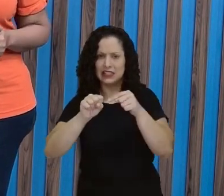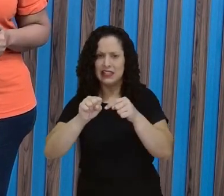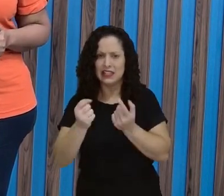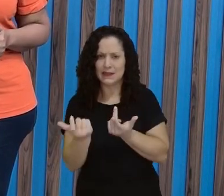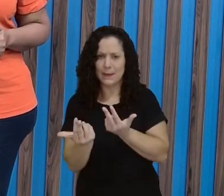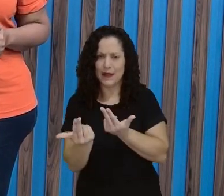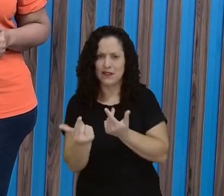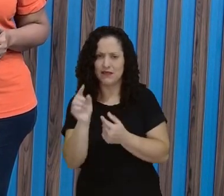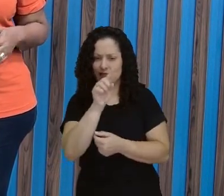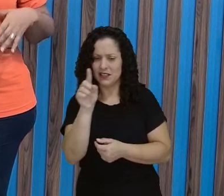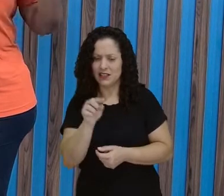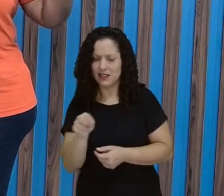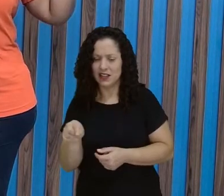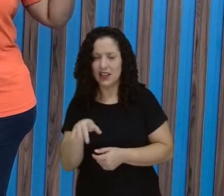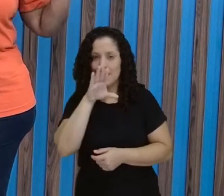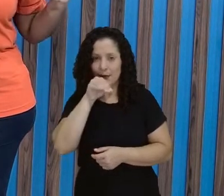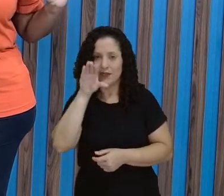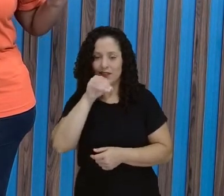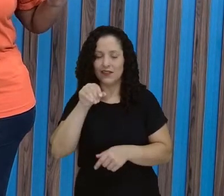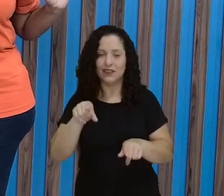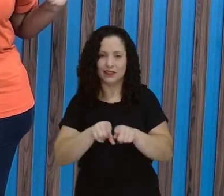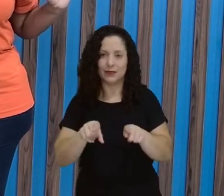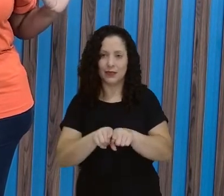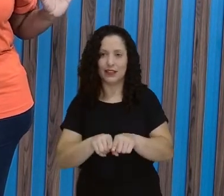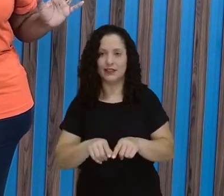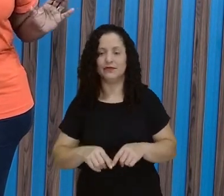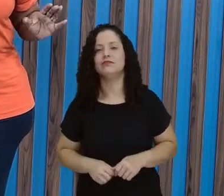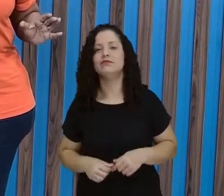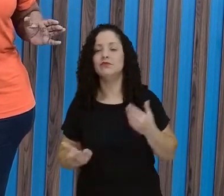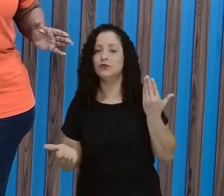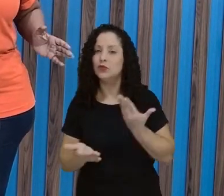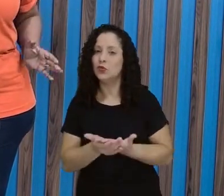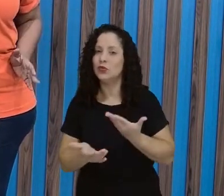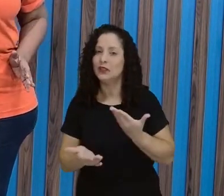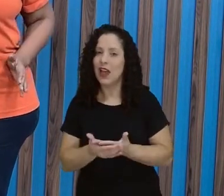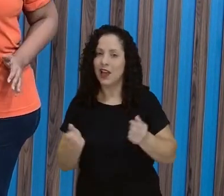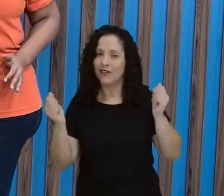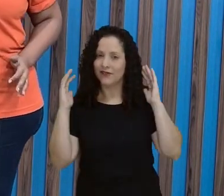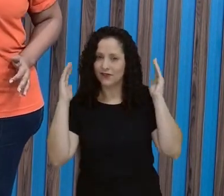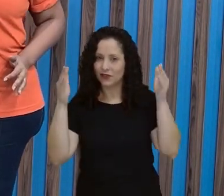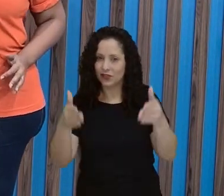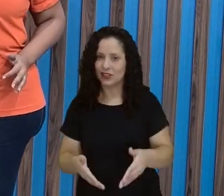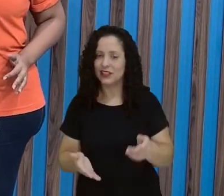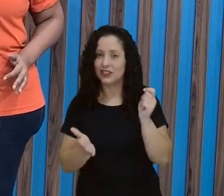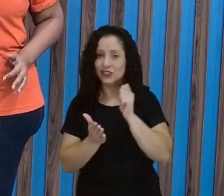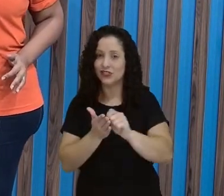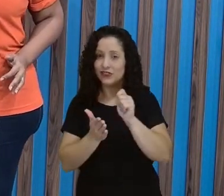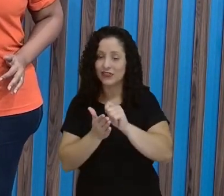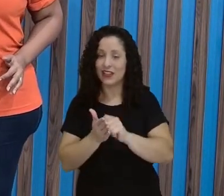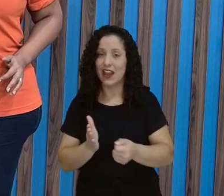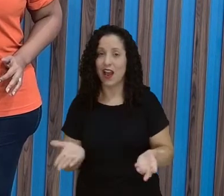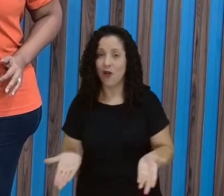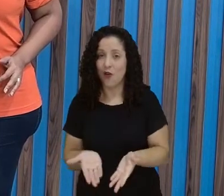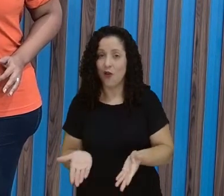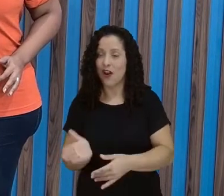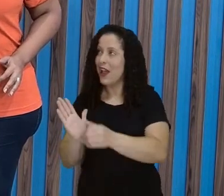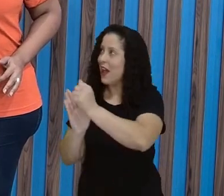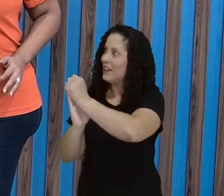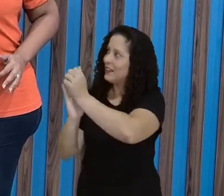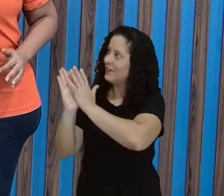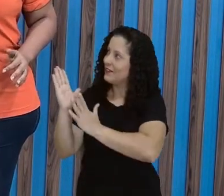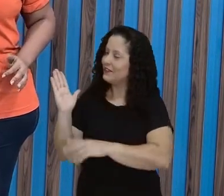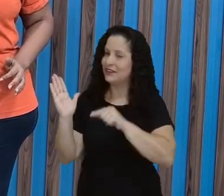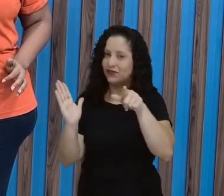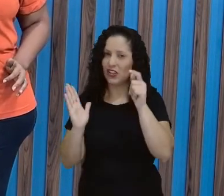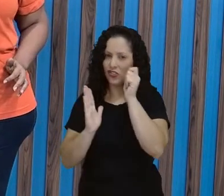Z. Não é assim? Tem que estudar, tem que escrever. Bora para a atividade? Você vai escrever um